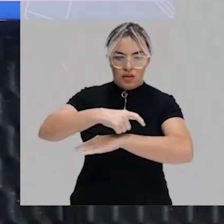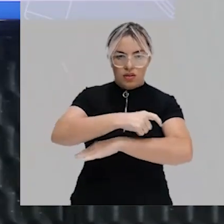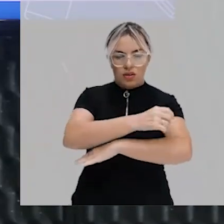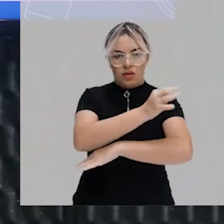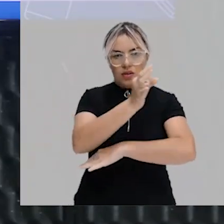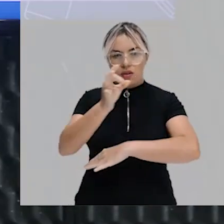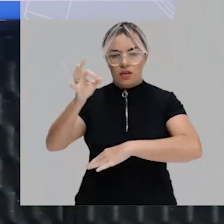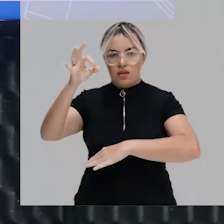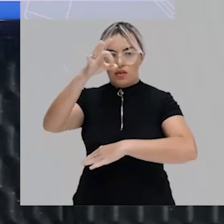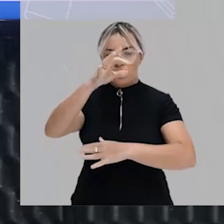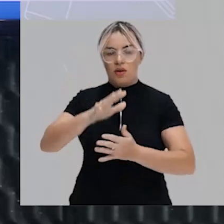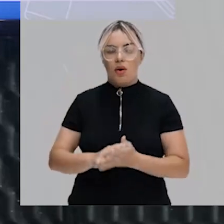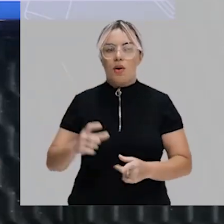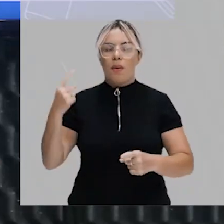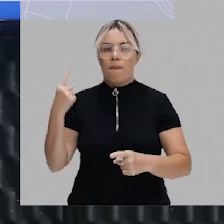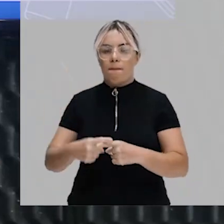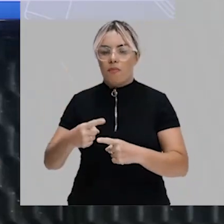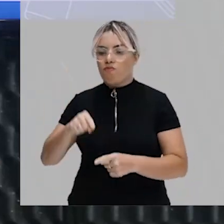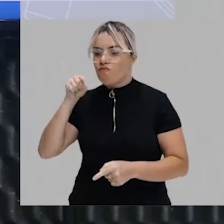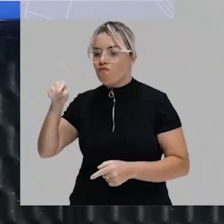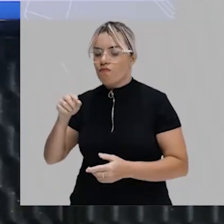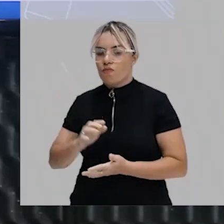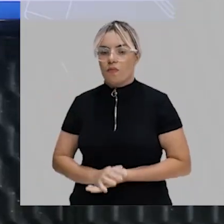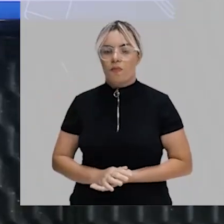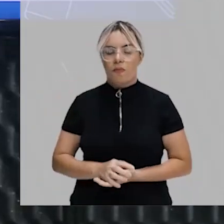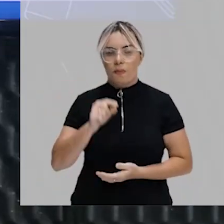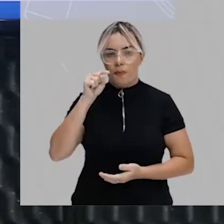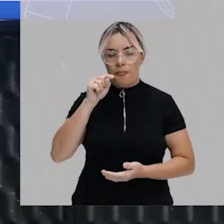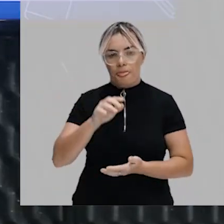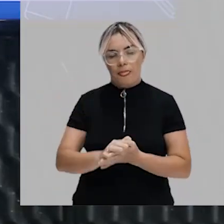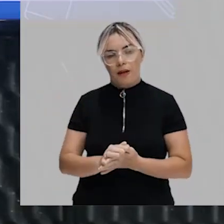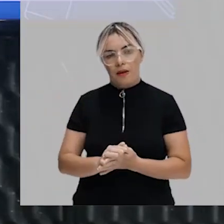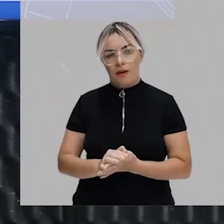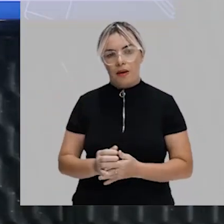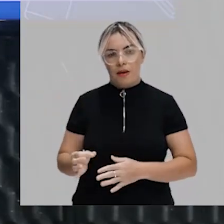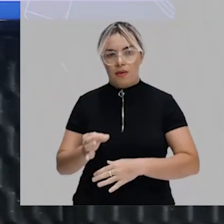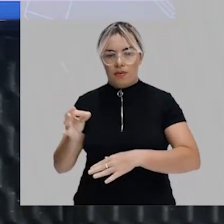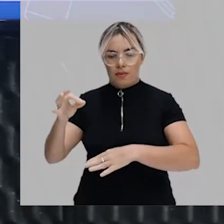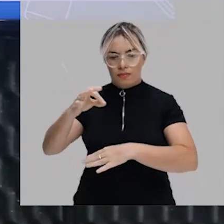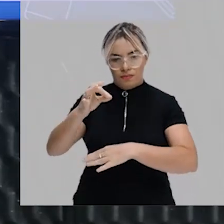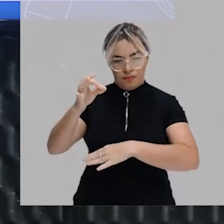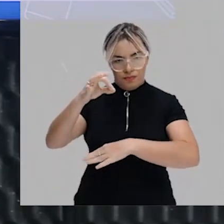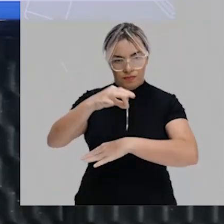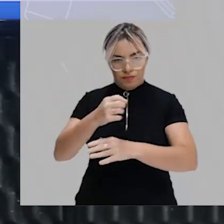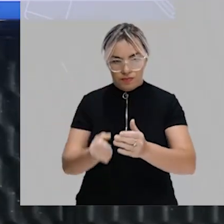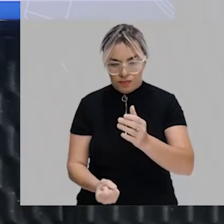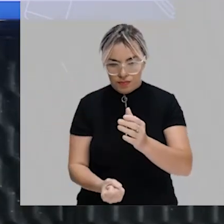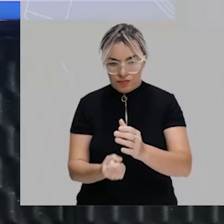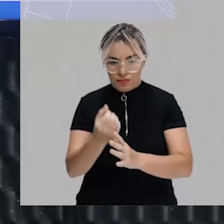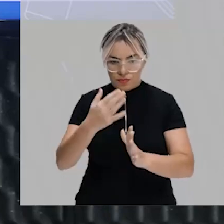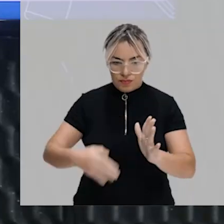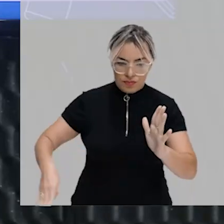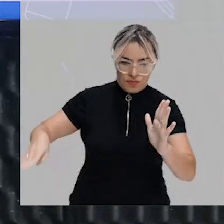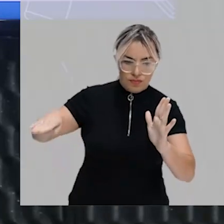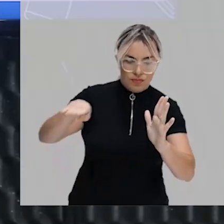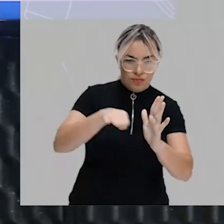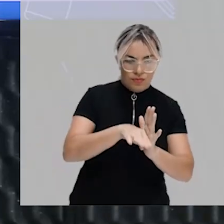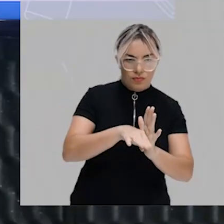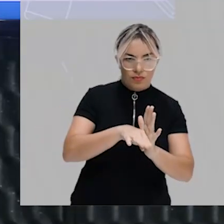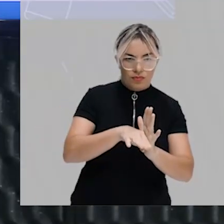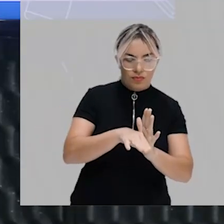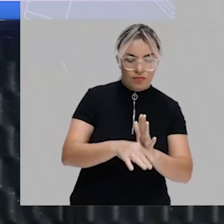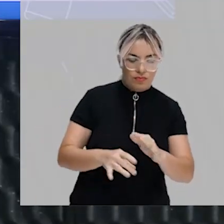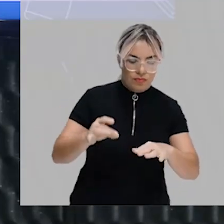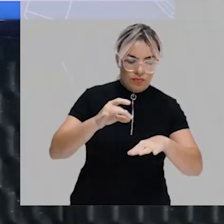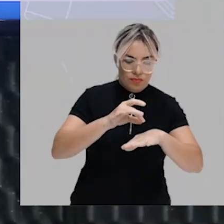que as moscas que nasciam ali eram provenientes do ambiente, que chegavam naquele pedaço de carne,